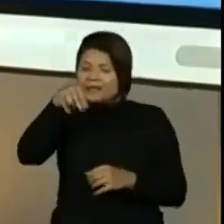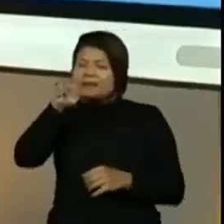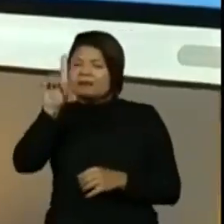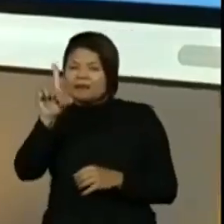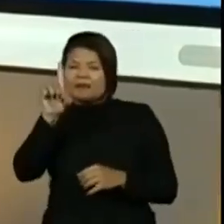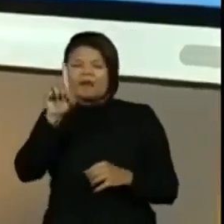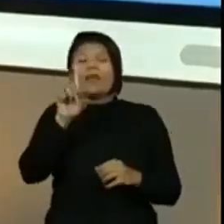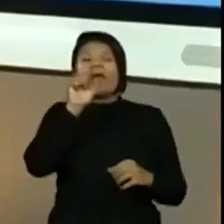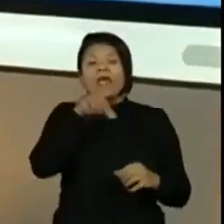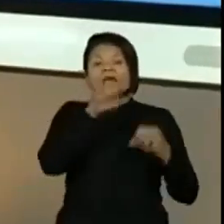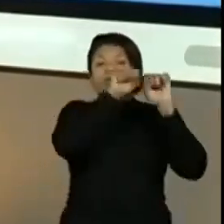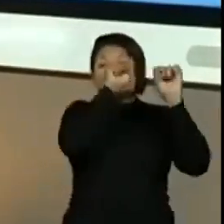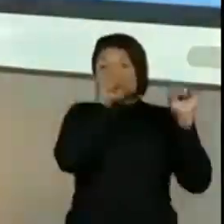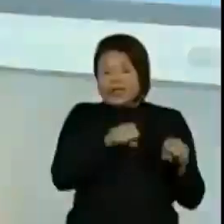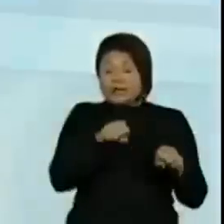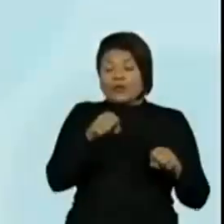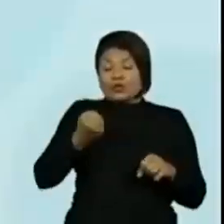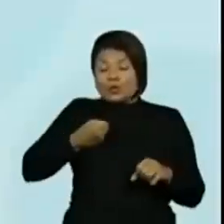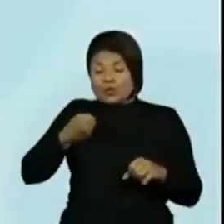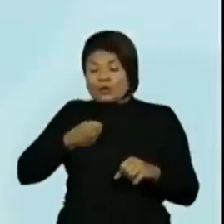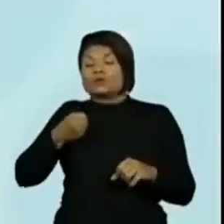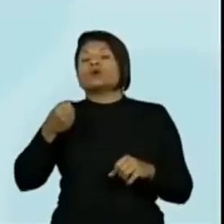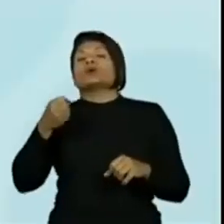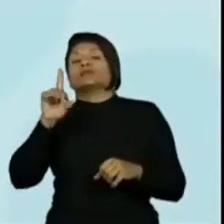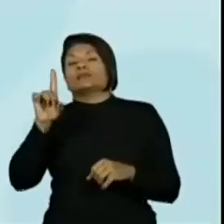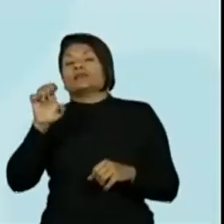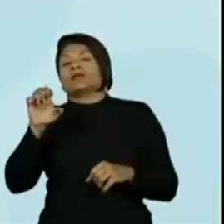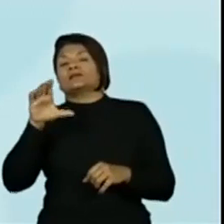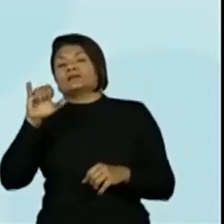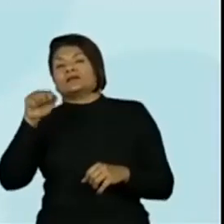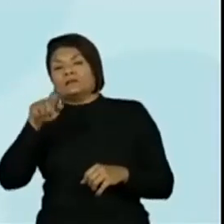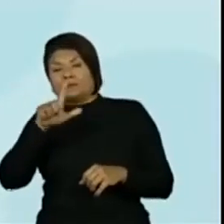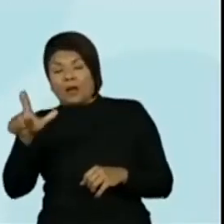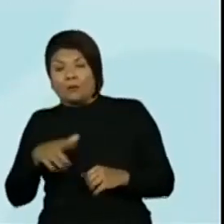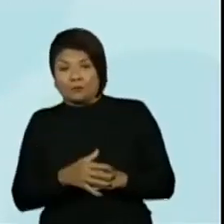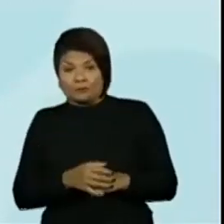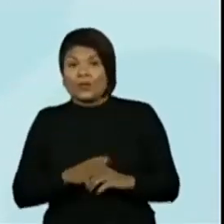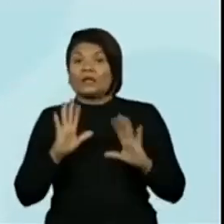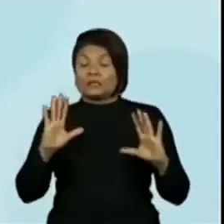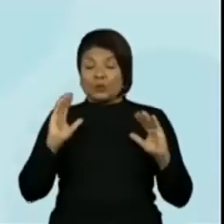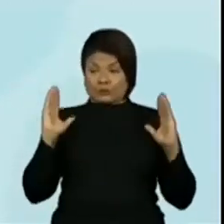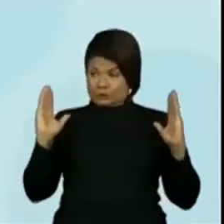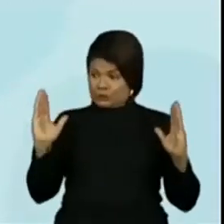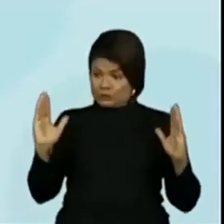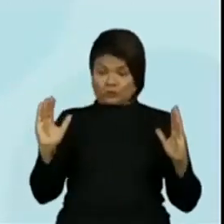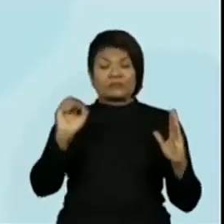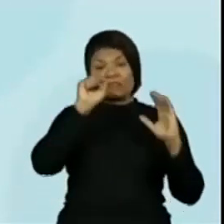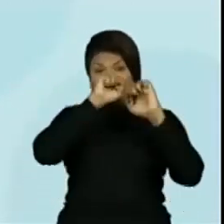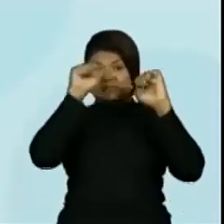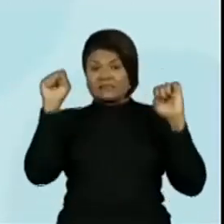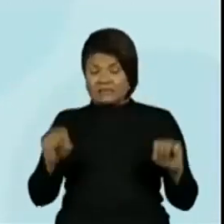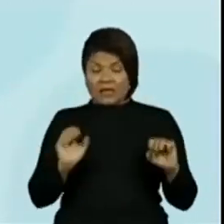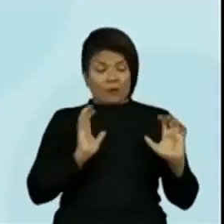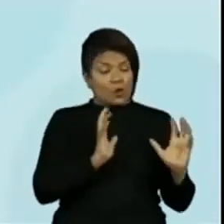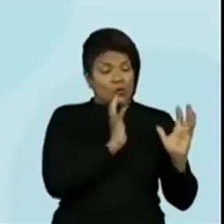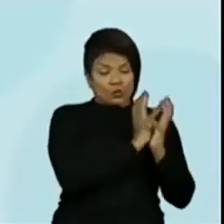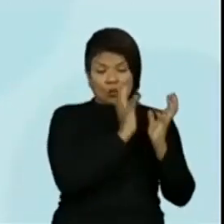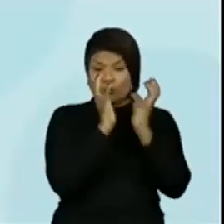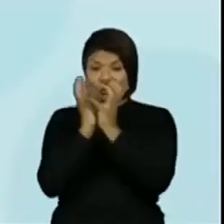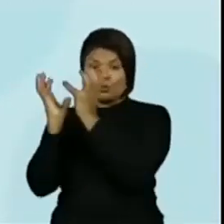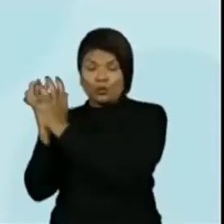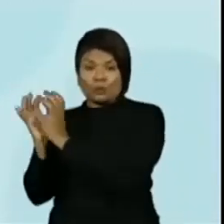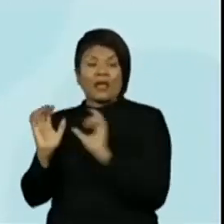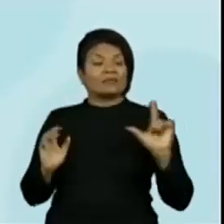Numeração Decimal, o próprio nome já nos dá uma pista, que o nosso sistema, ele é agrupado de 10